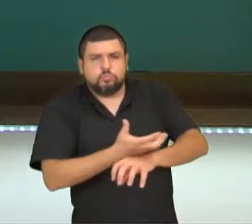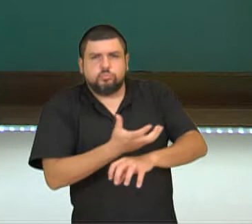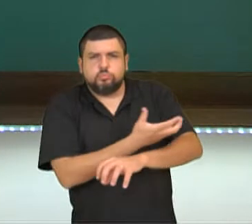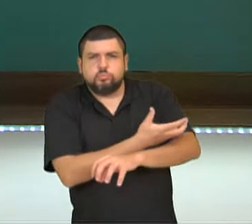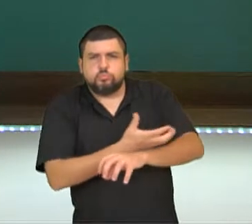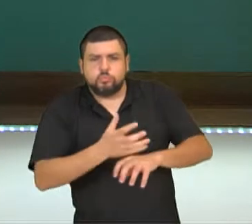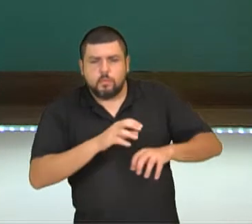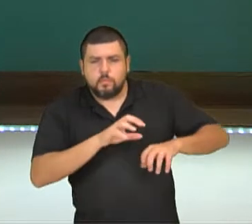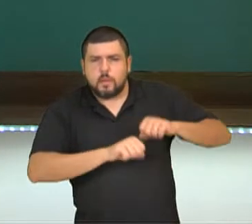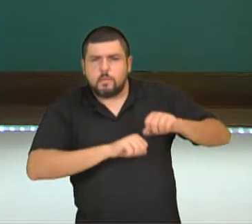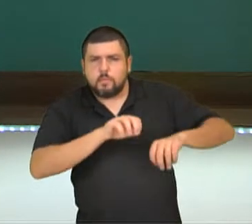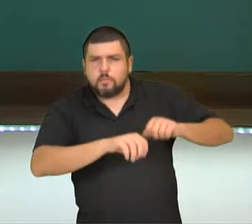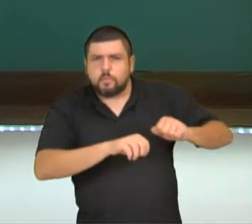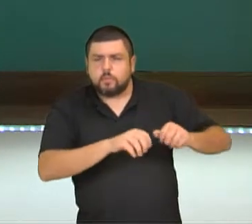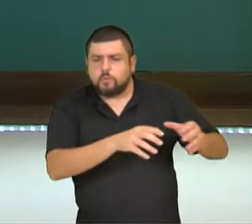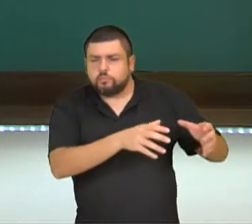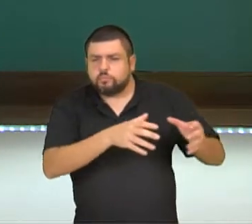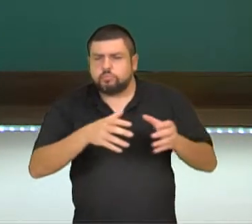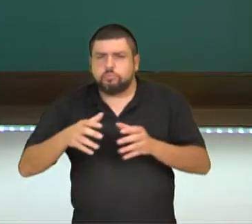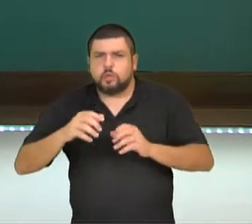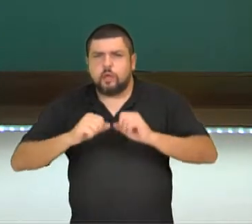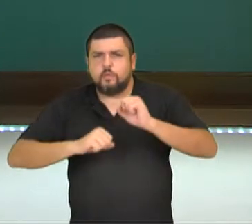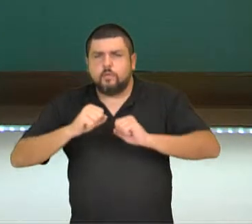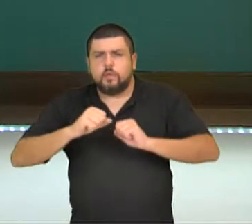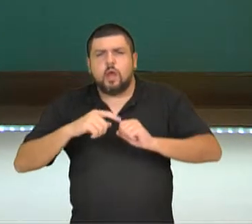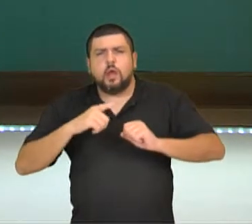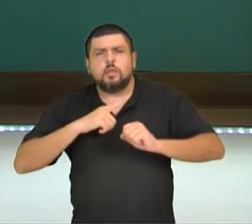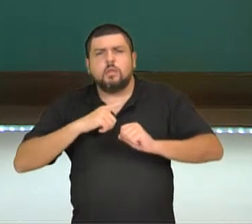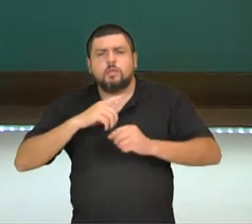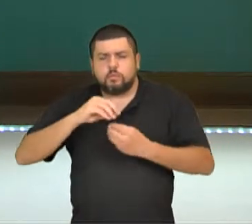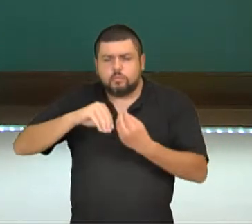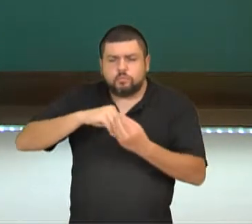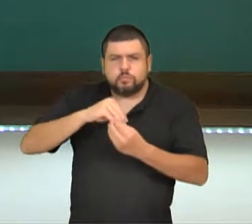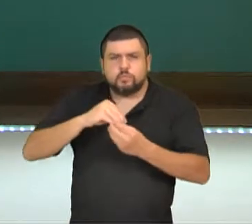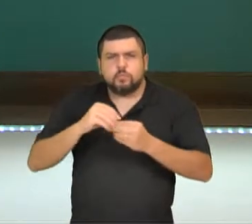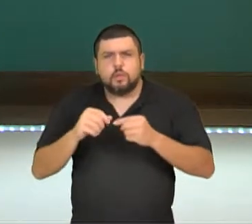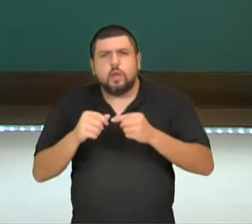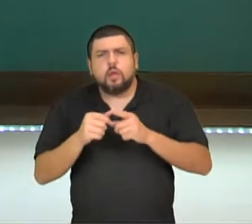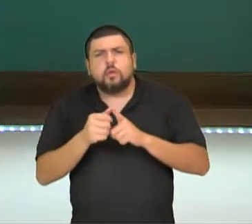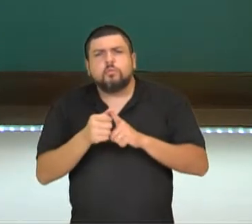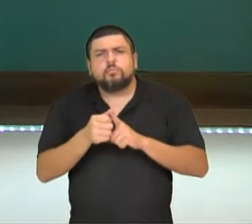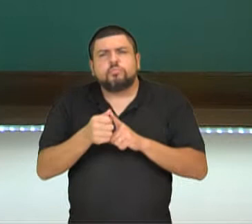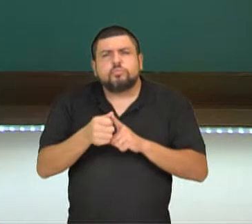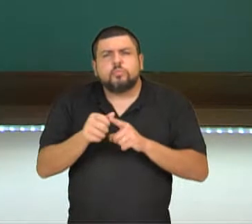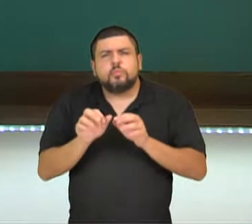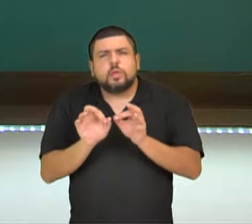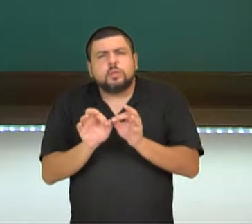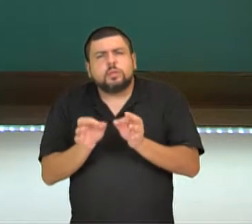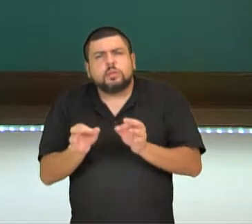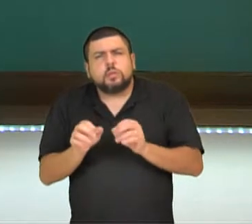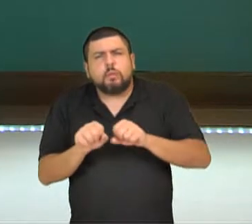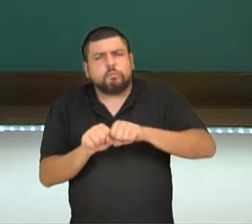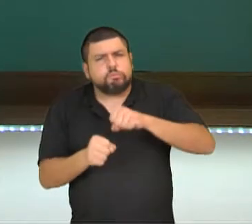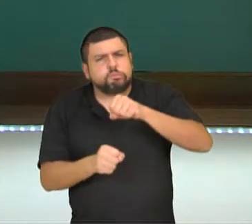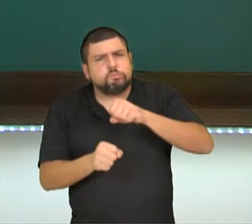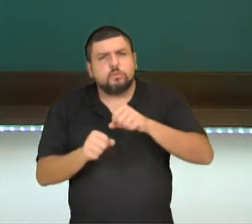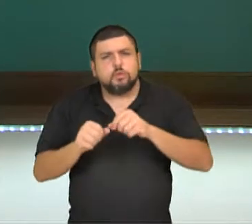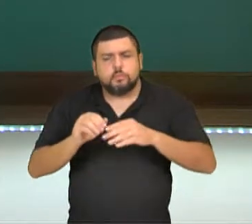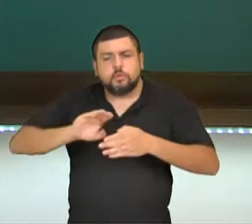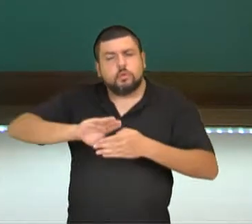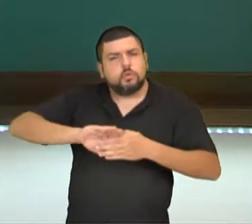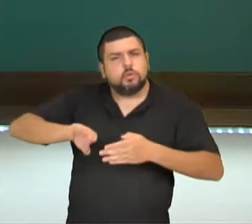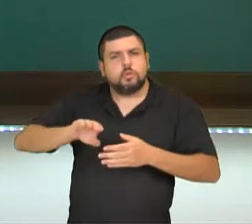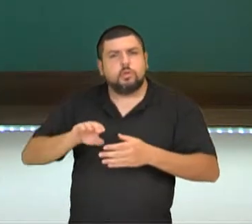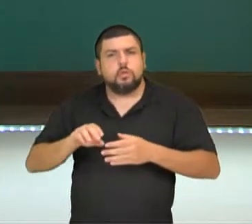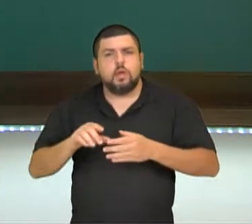tal, vem com cisco, vem um produtinho quebrado, um grãozinho quebrado, então é tirado dali. Vem uma terra